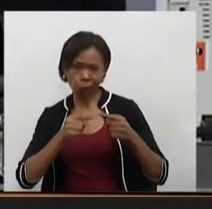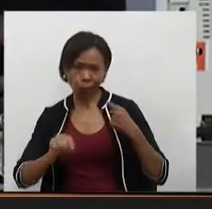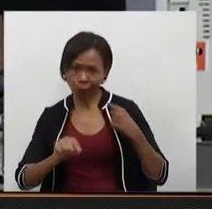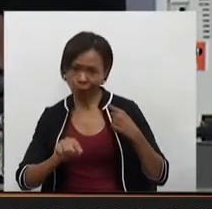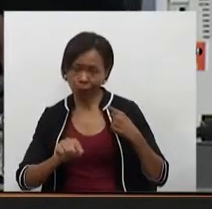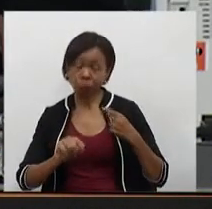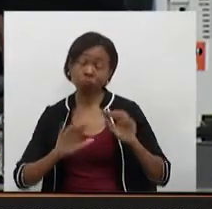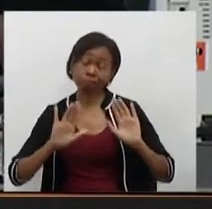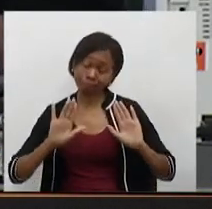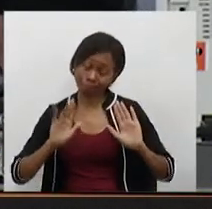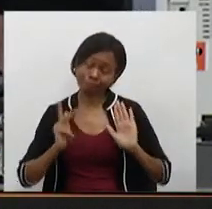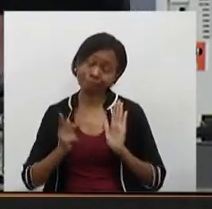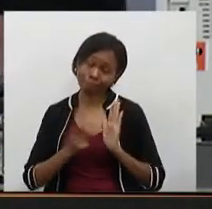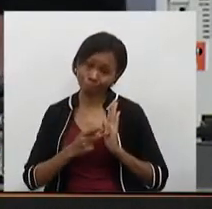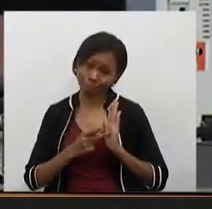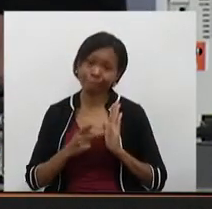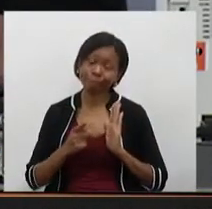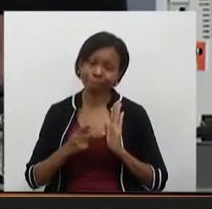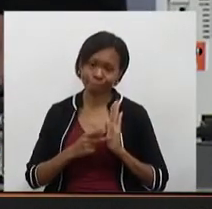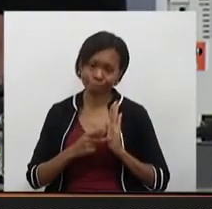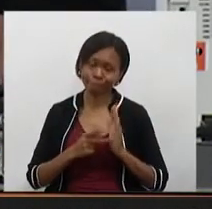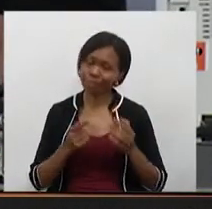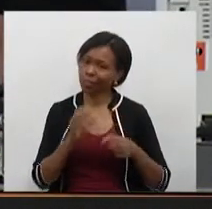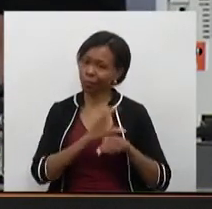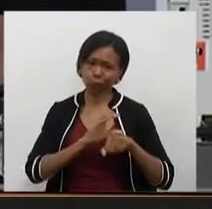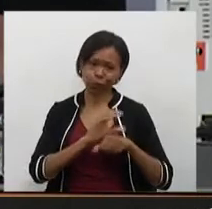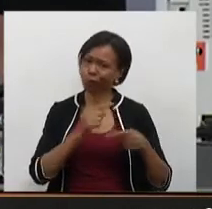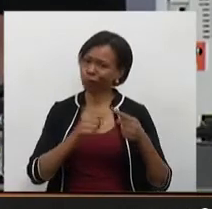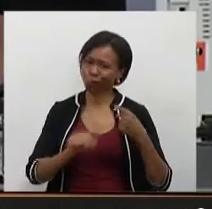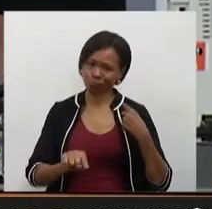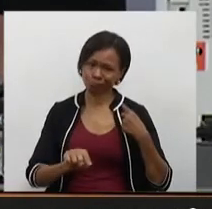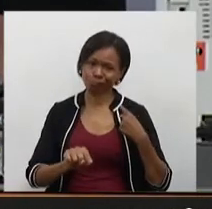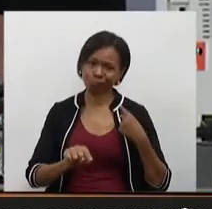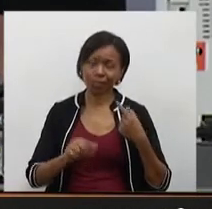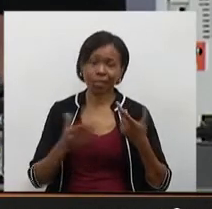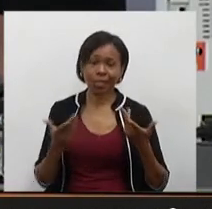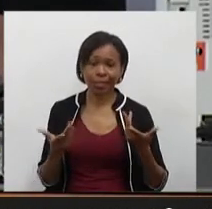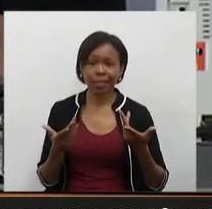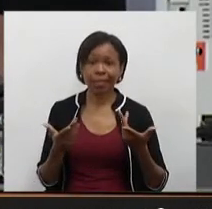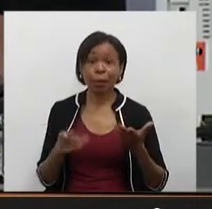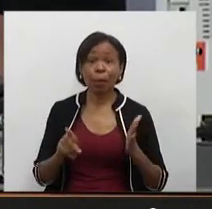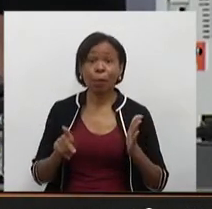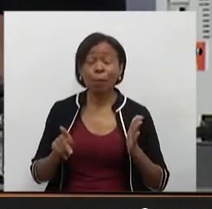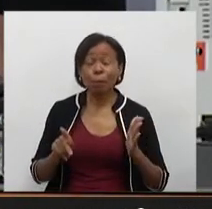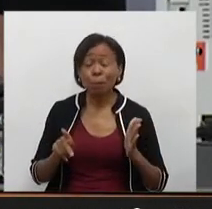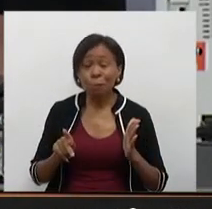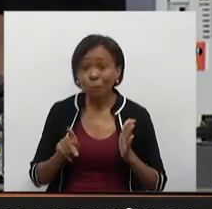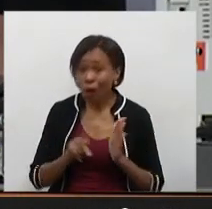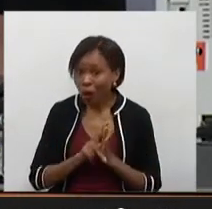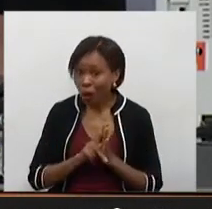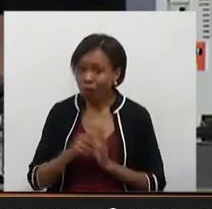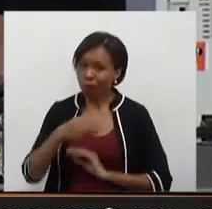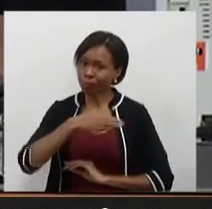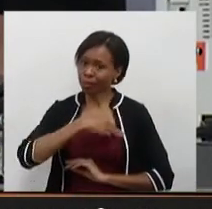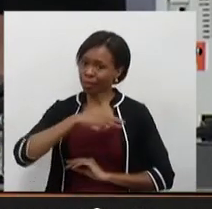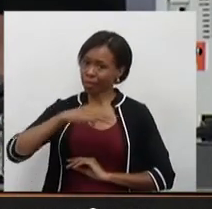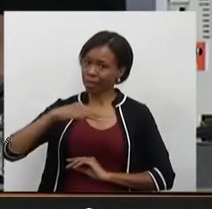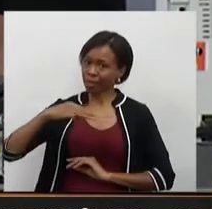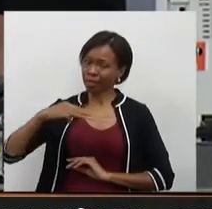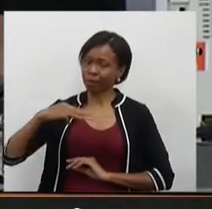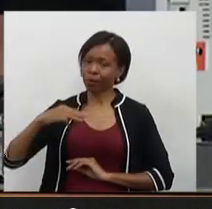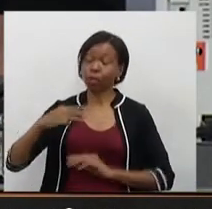E realmente é. Isso é uma gestão do Ministério da Saúde, não é nem do